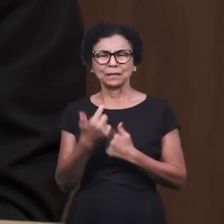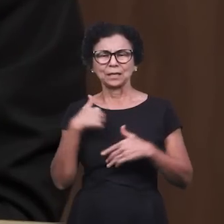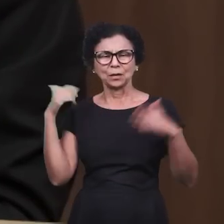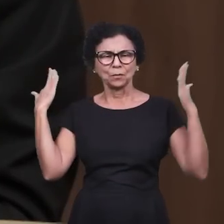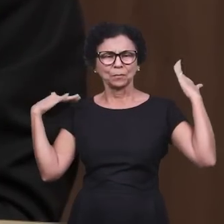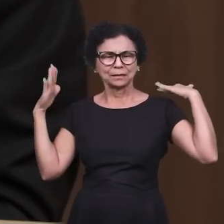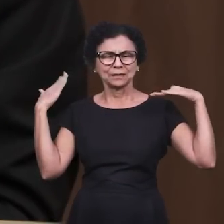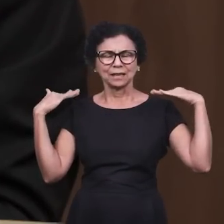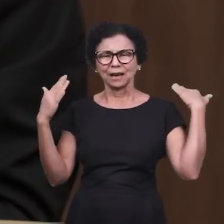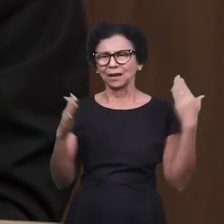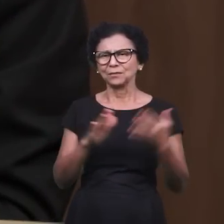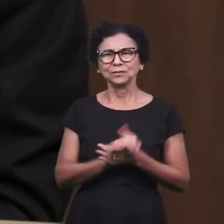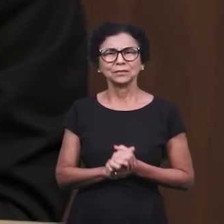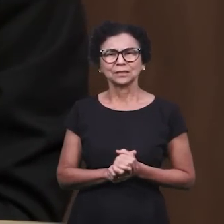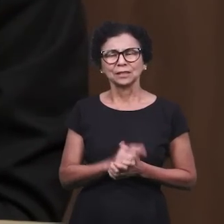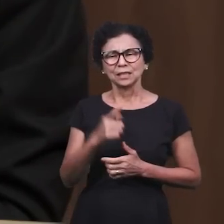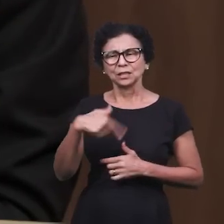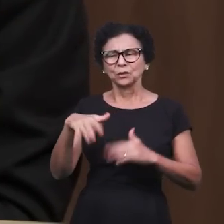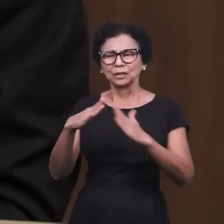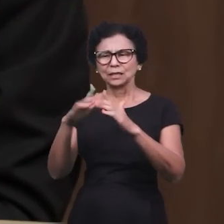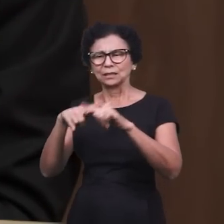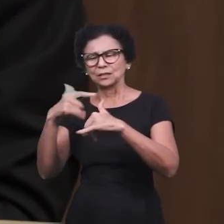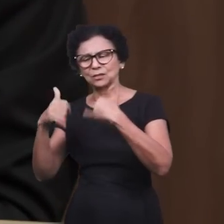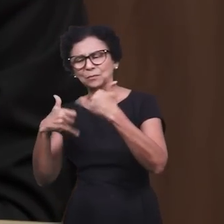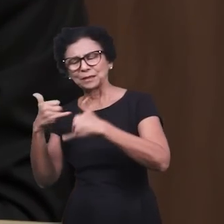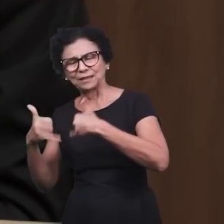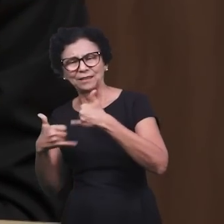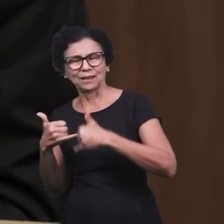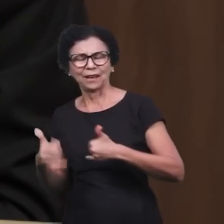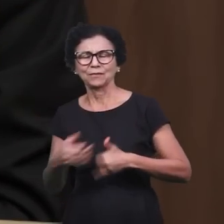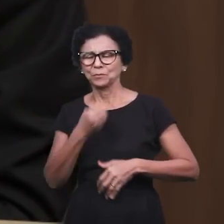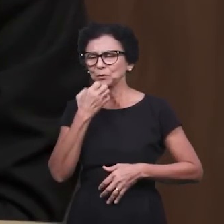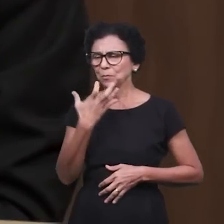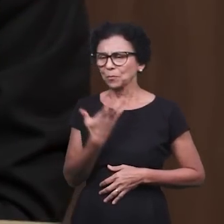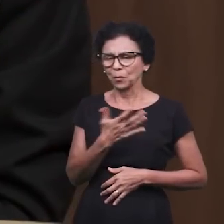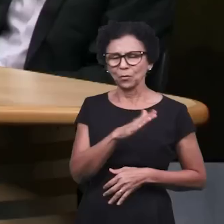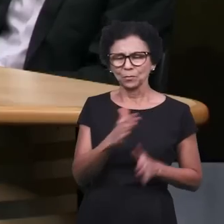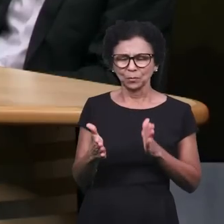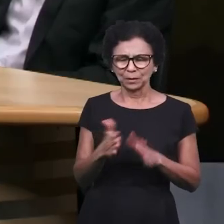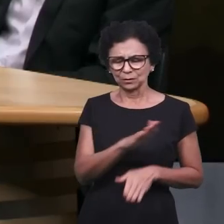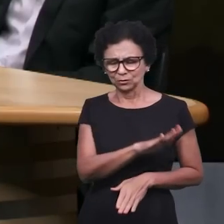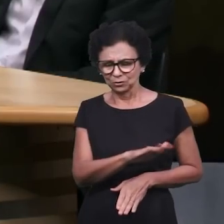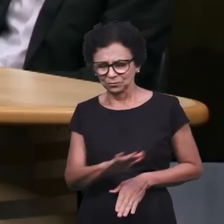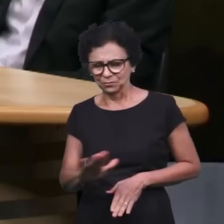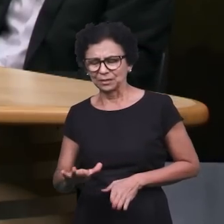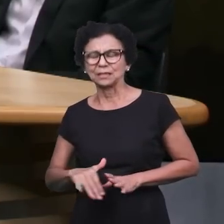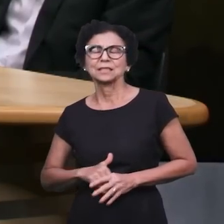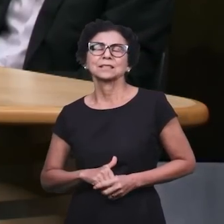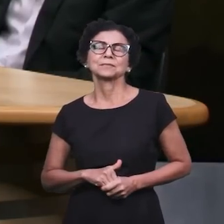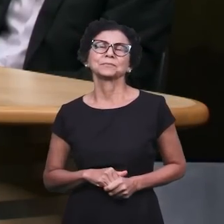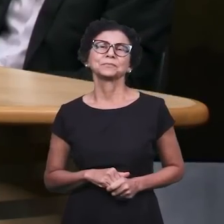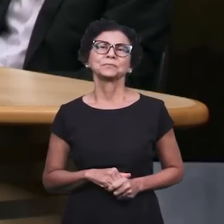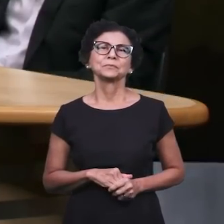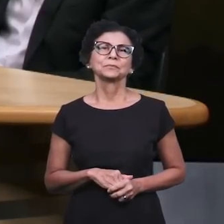ter firmeza Exatamente. para se posicionar. Isso para mim parece muito importante, né? É verdade.